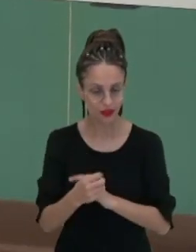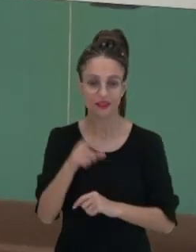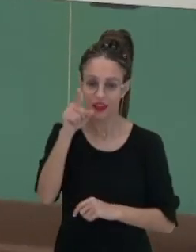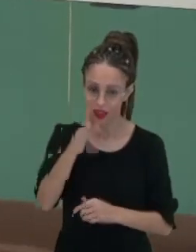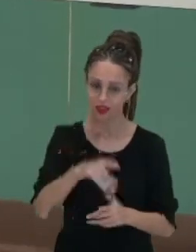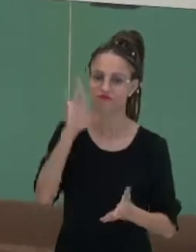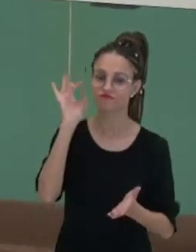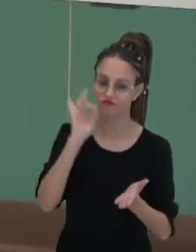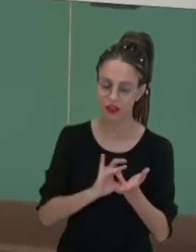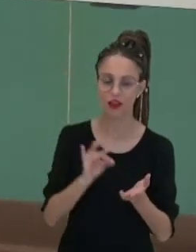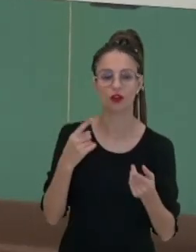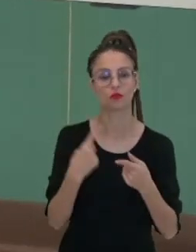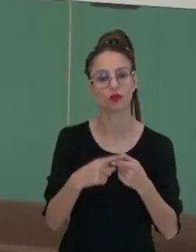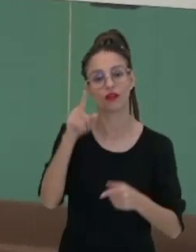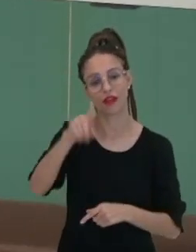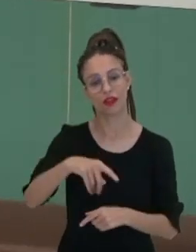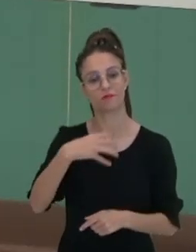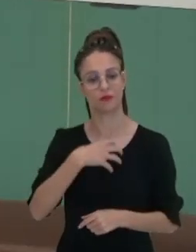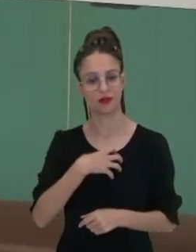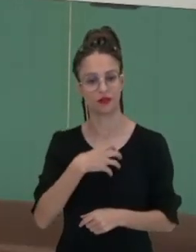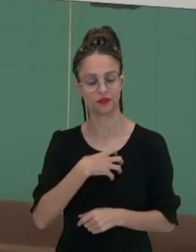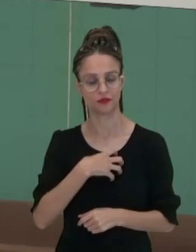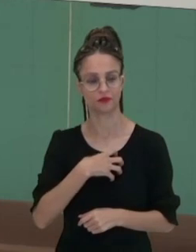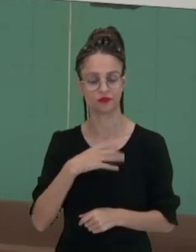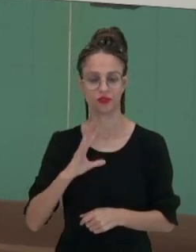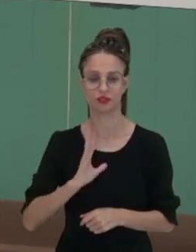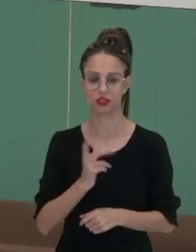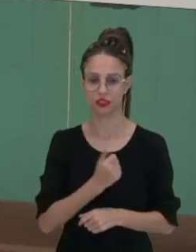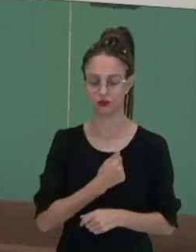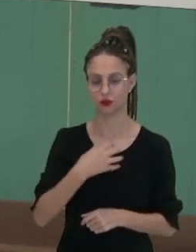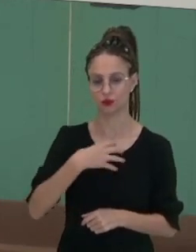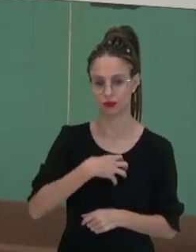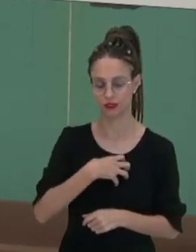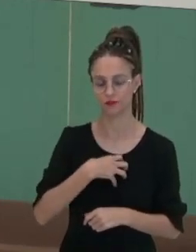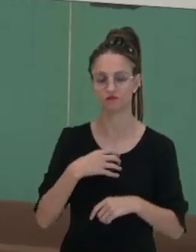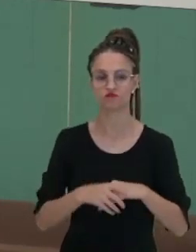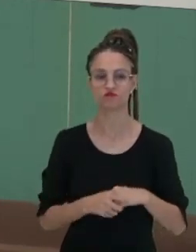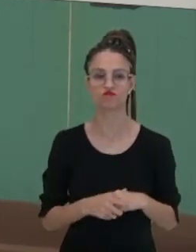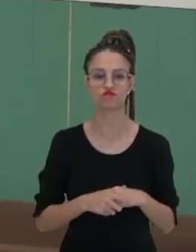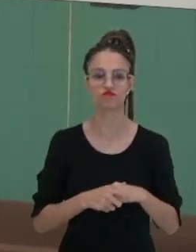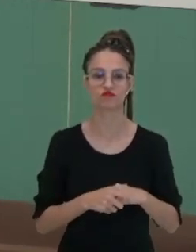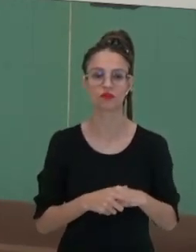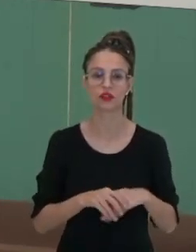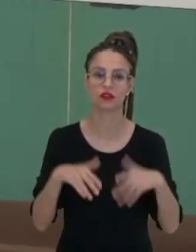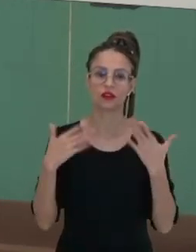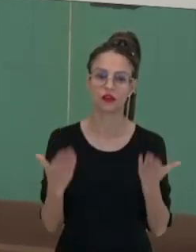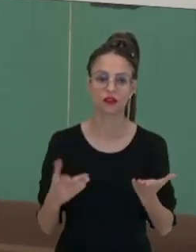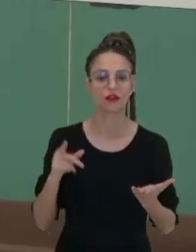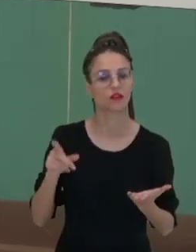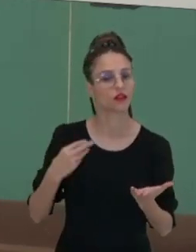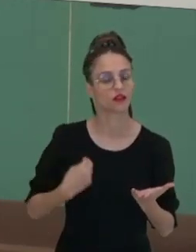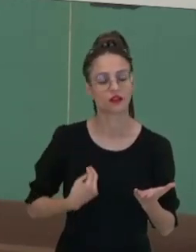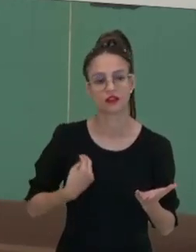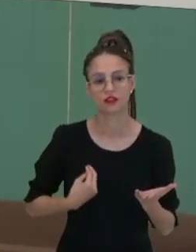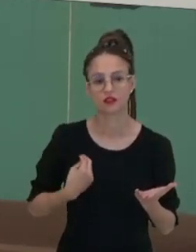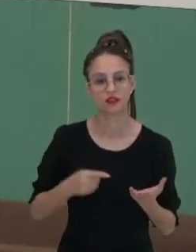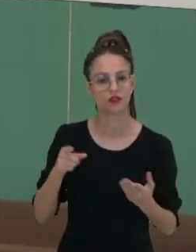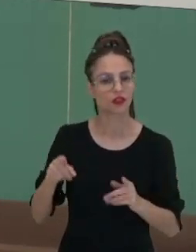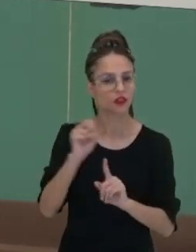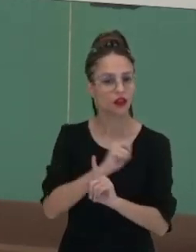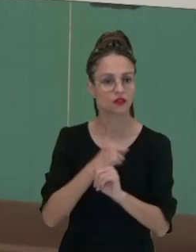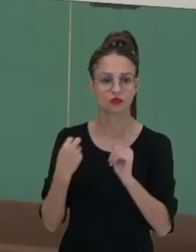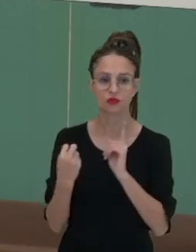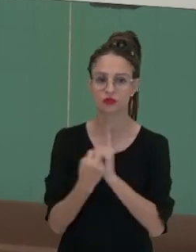real, pois é a Bahia, né? Salvador, a capital, então, nessa época. E ele vive nessa